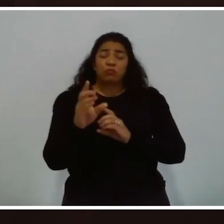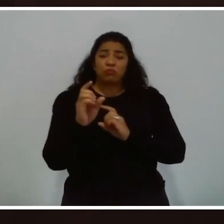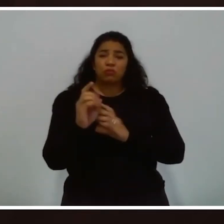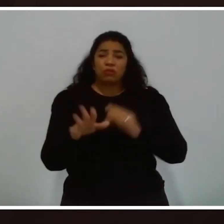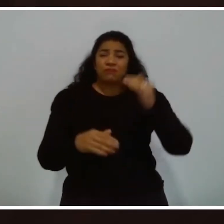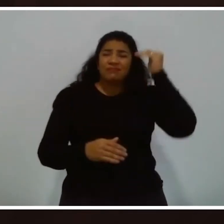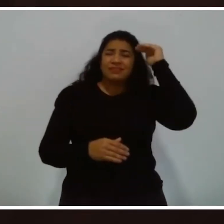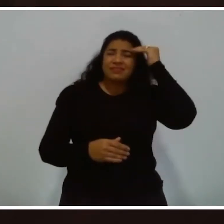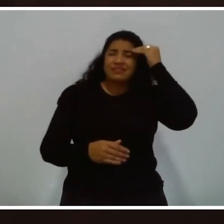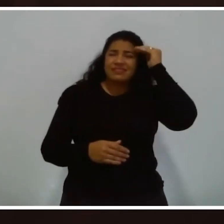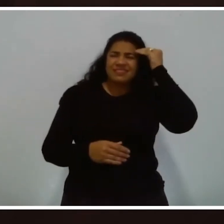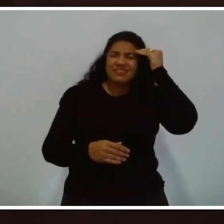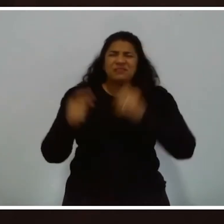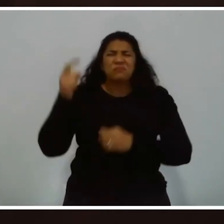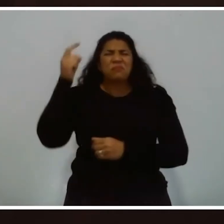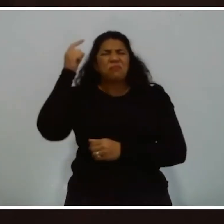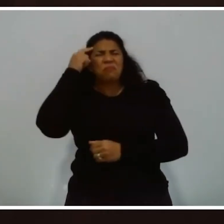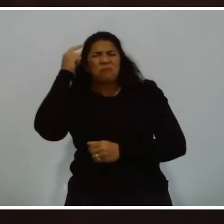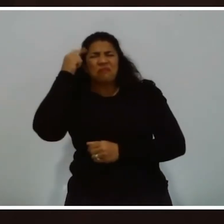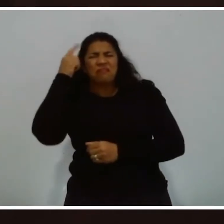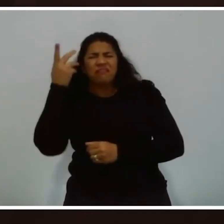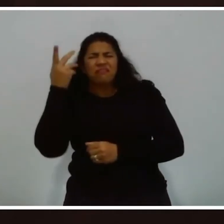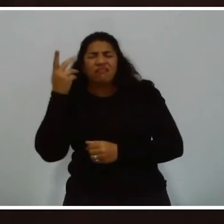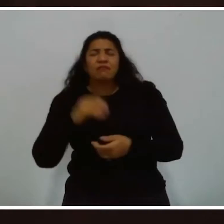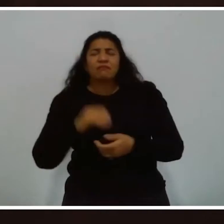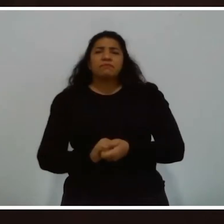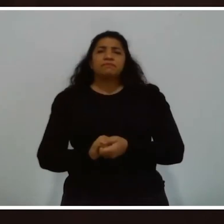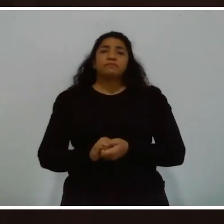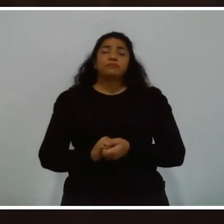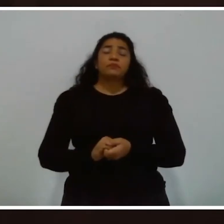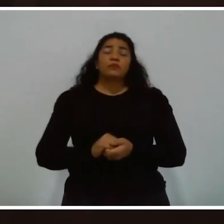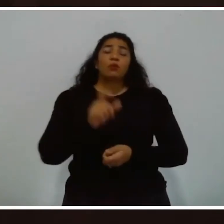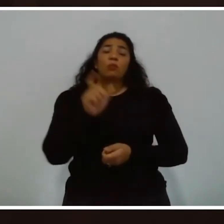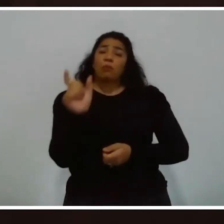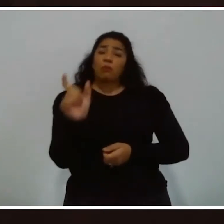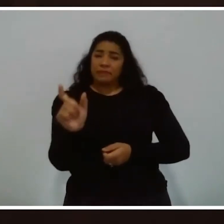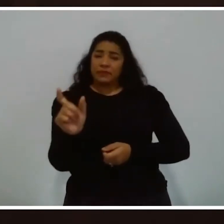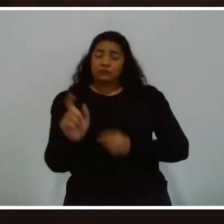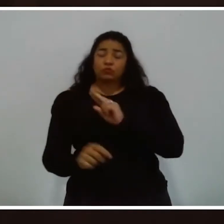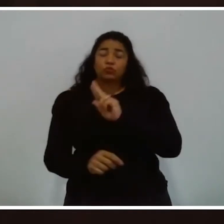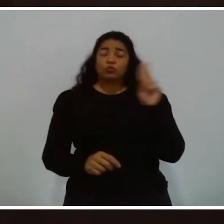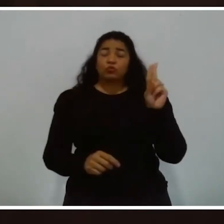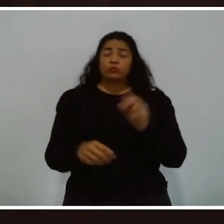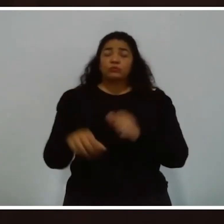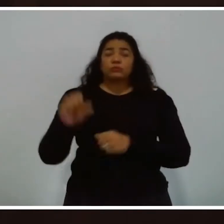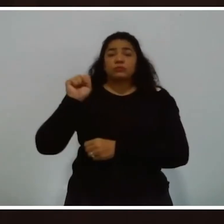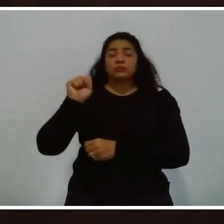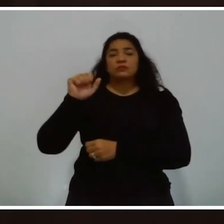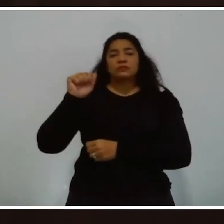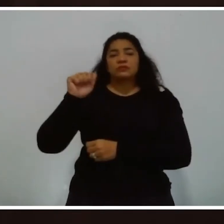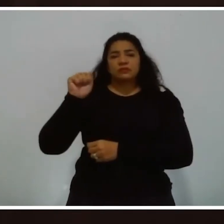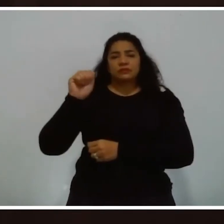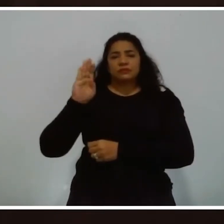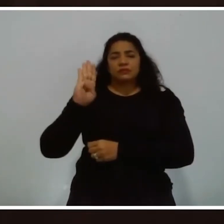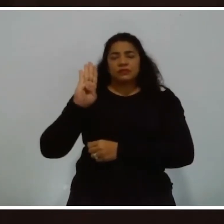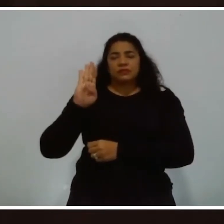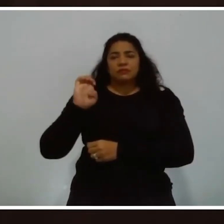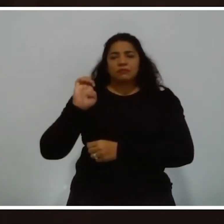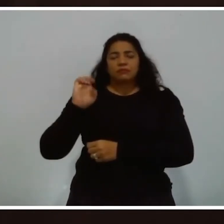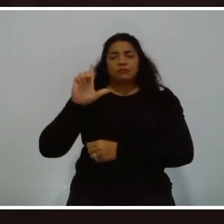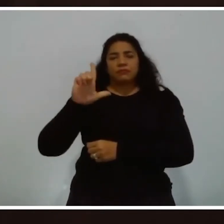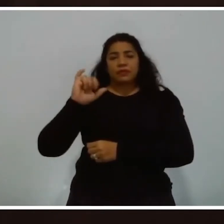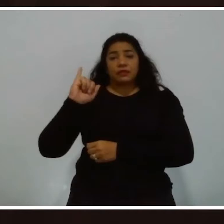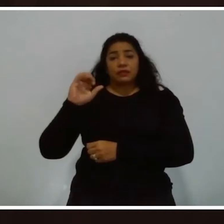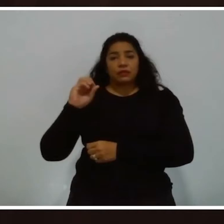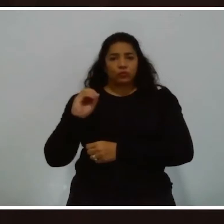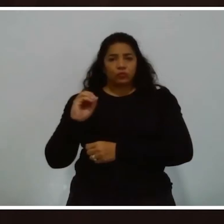Sabélio, ele no século III, ele defendia a doutrina de